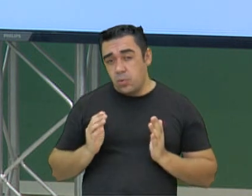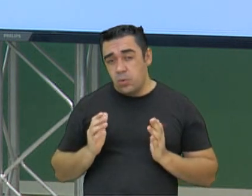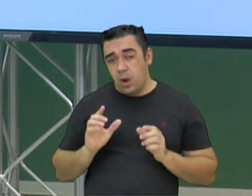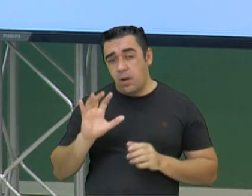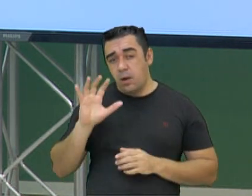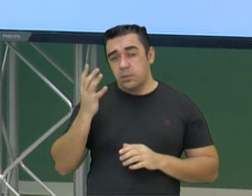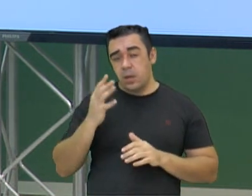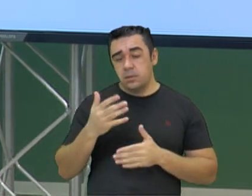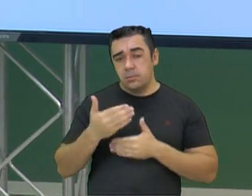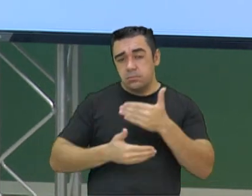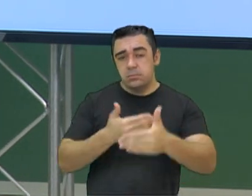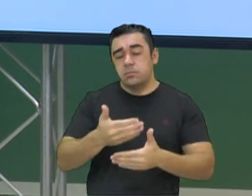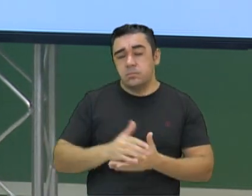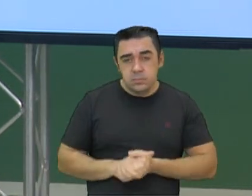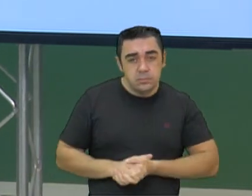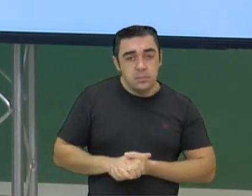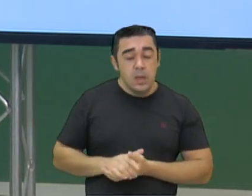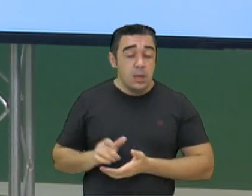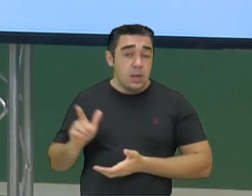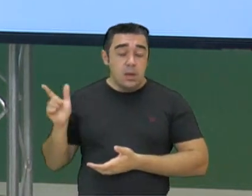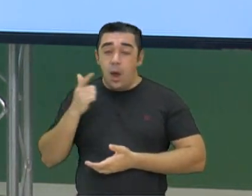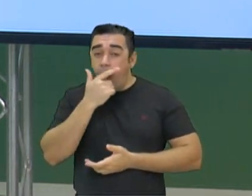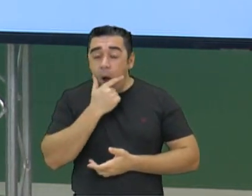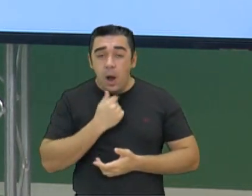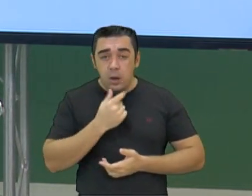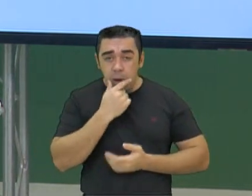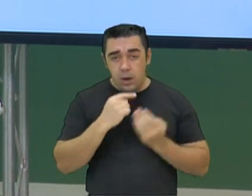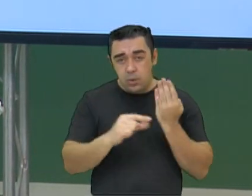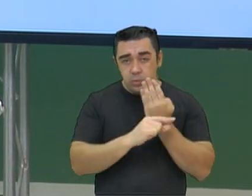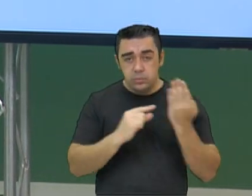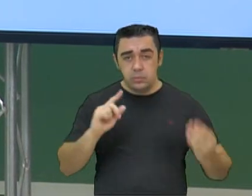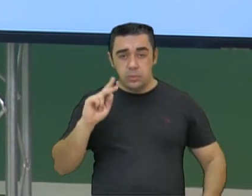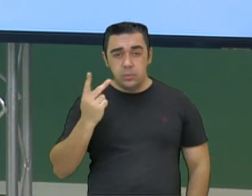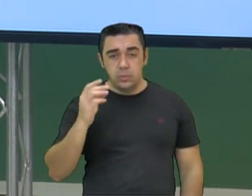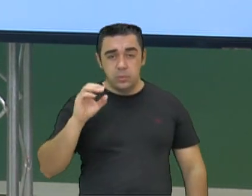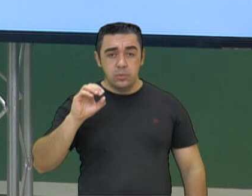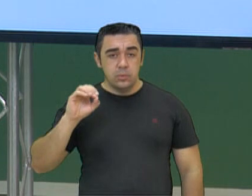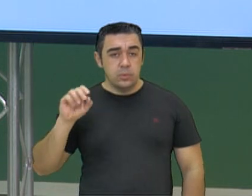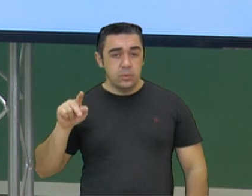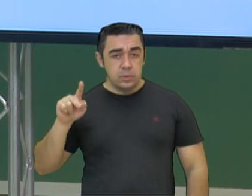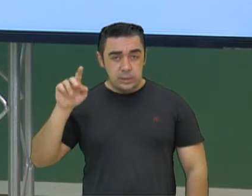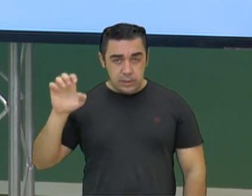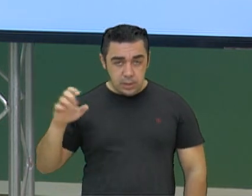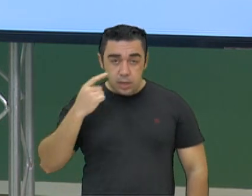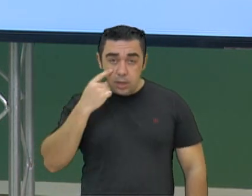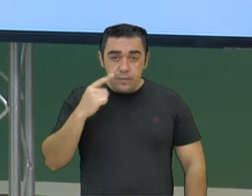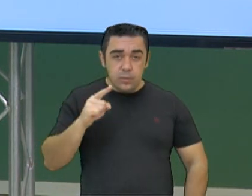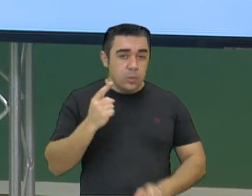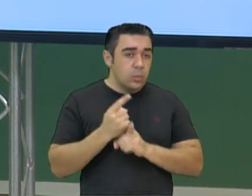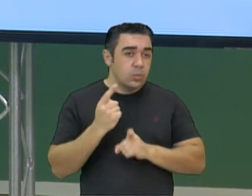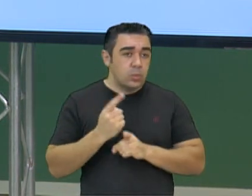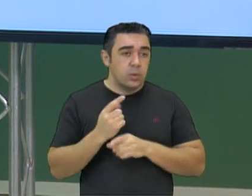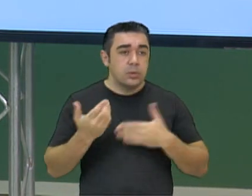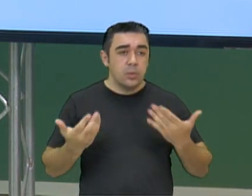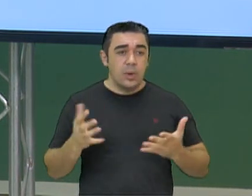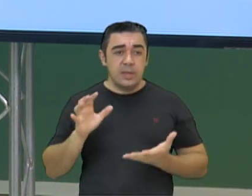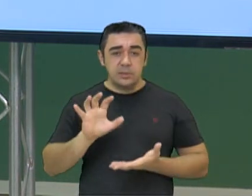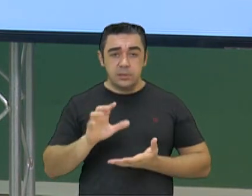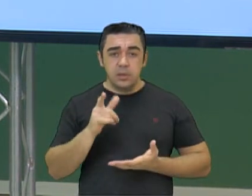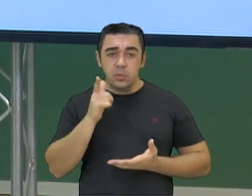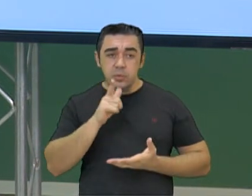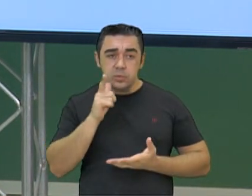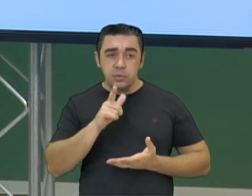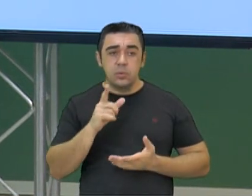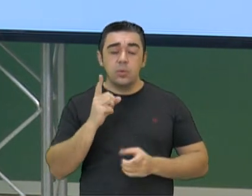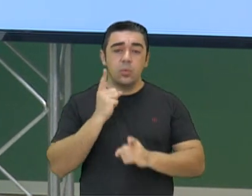aqui. E nesse caso, né, o Hooke ele conseguiu prever esse comportamento ali, e com isso ele conseguiu